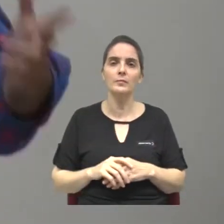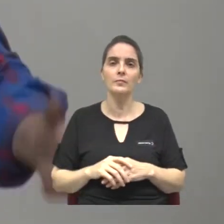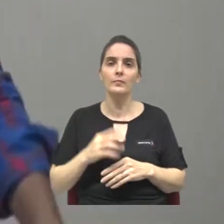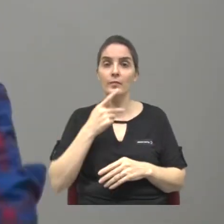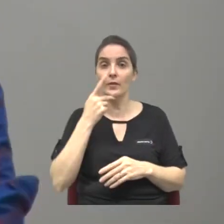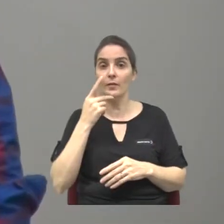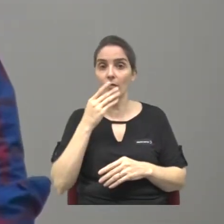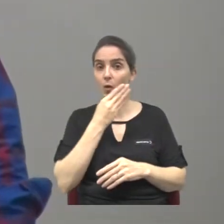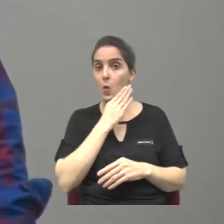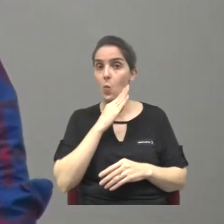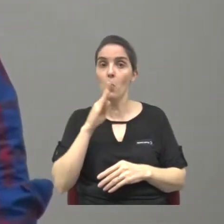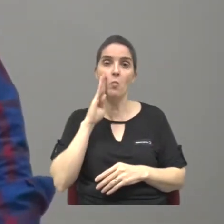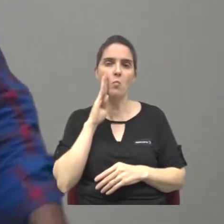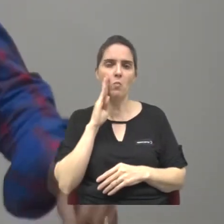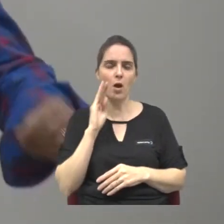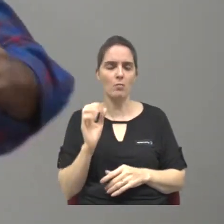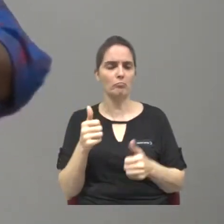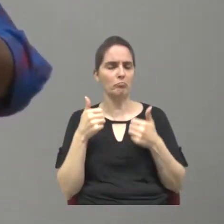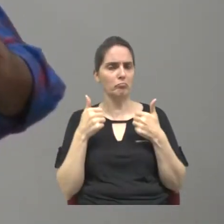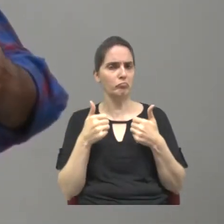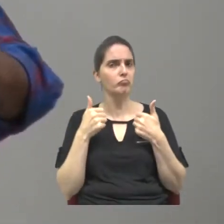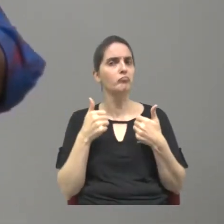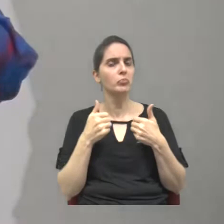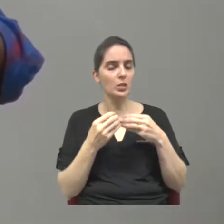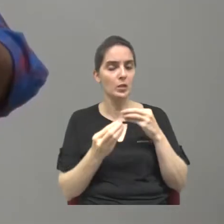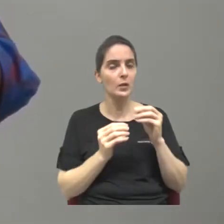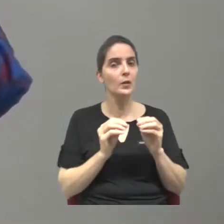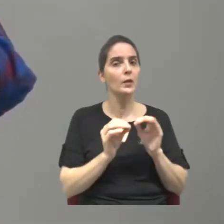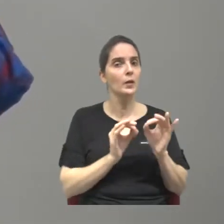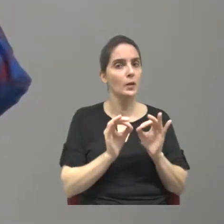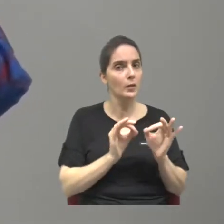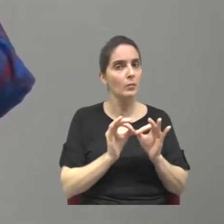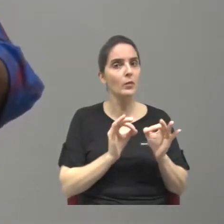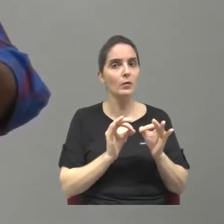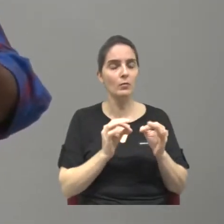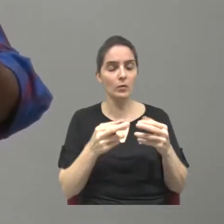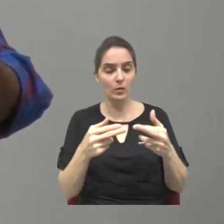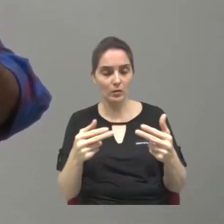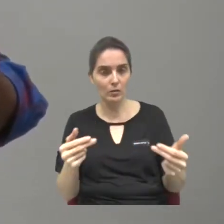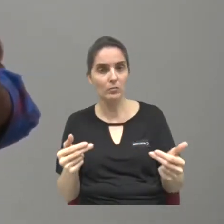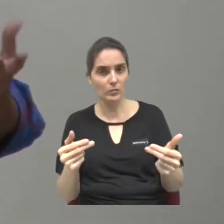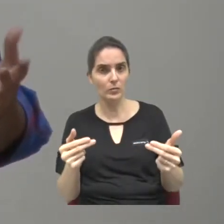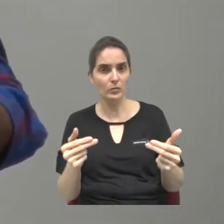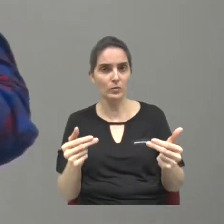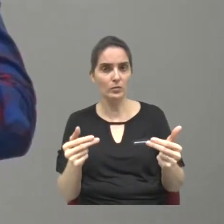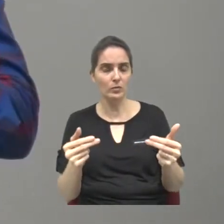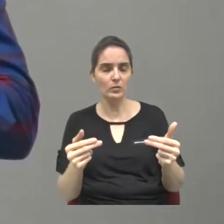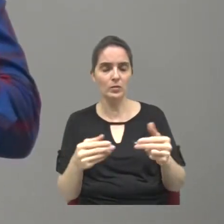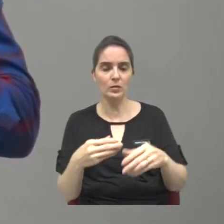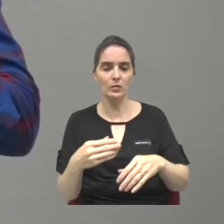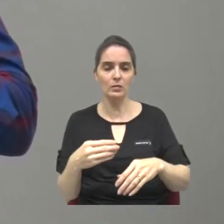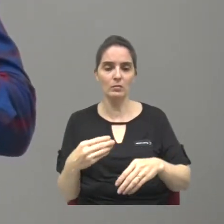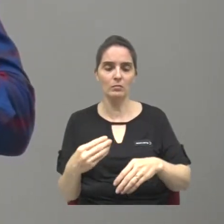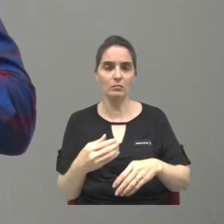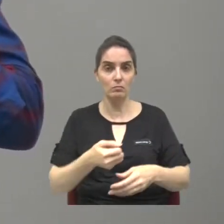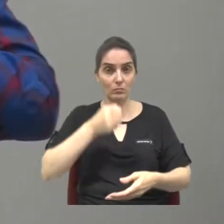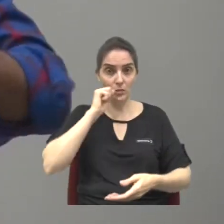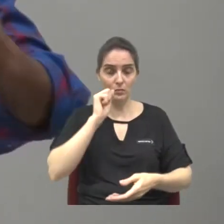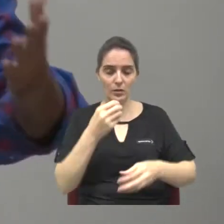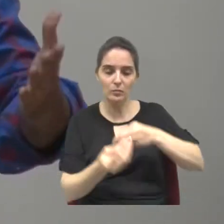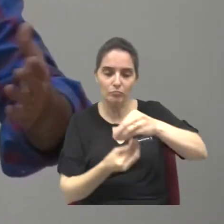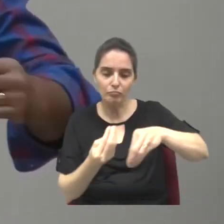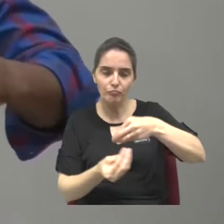obviamente, que ele faz coquetéis com misturas de bebida, que são